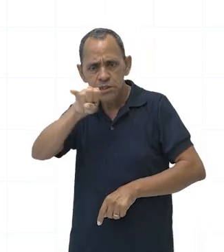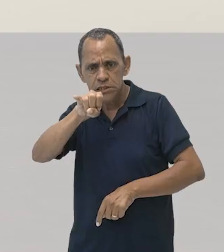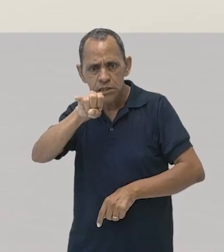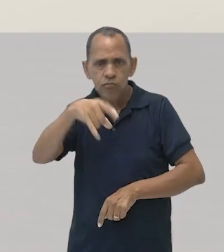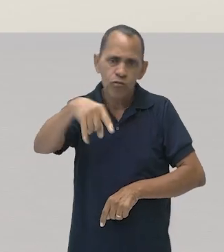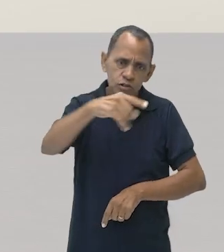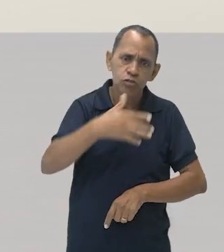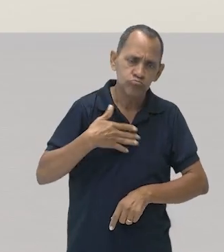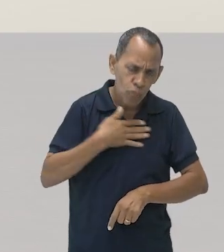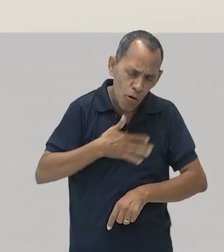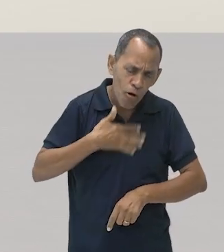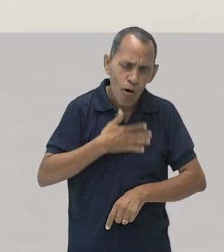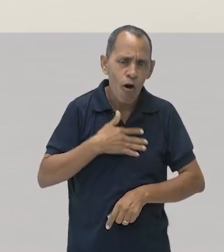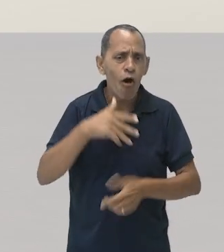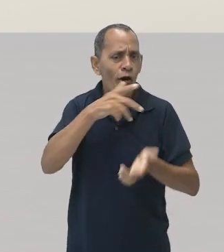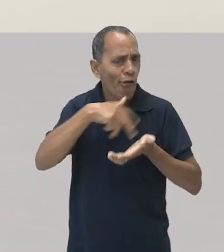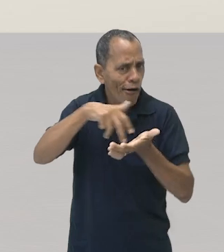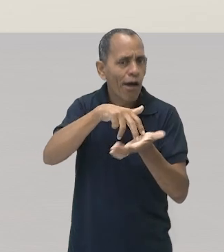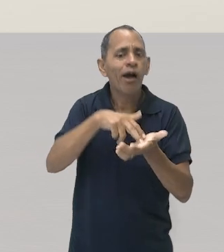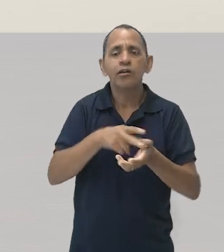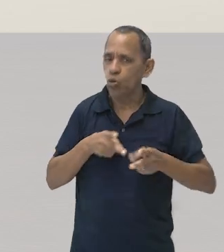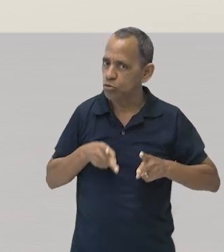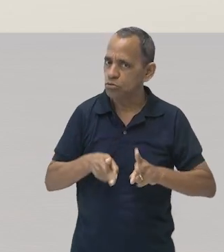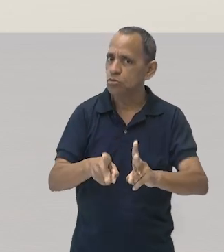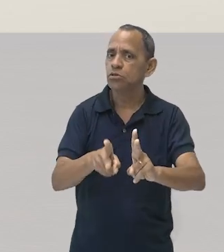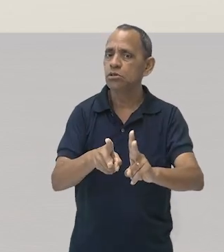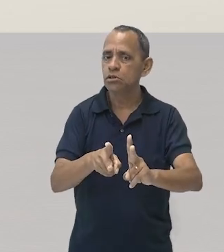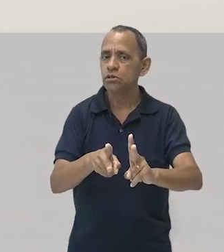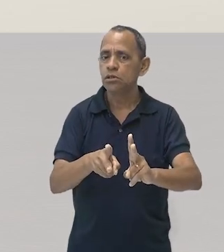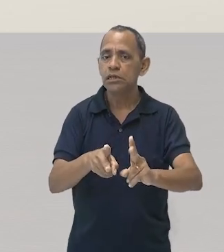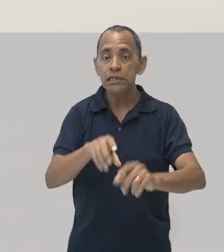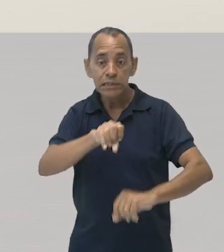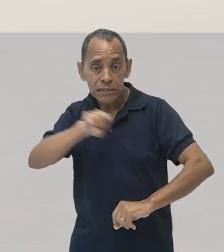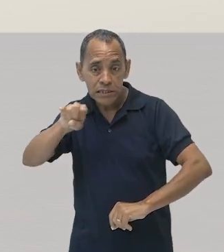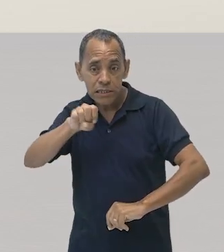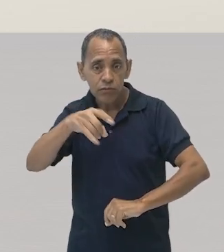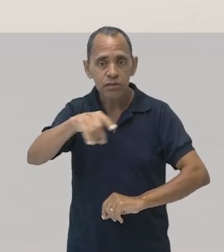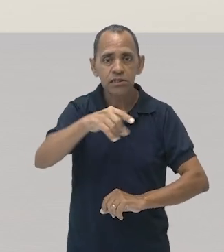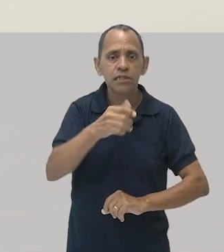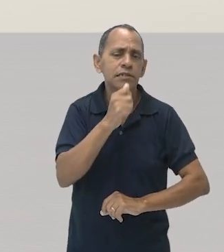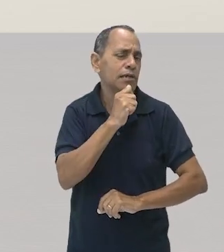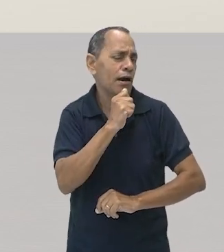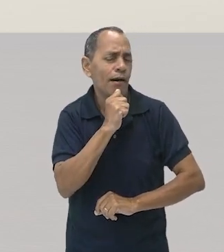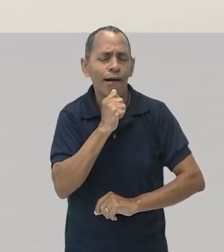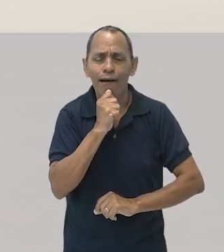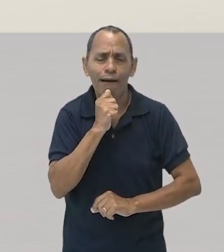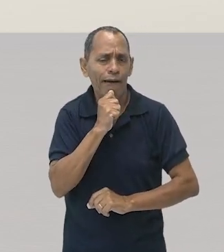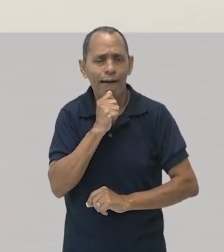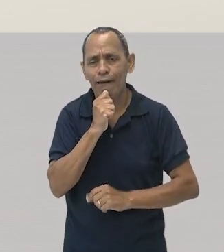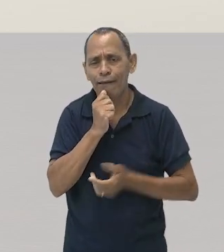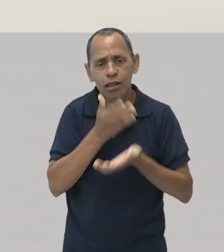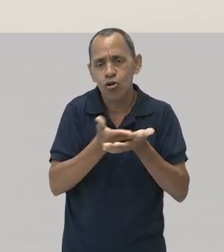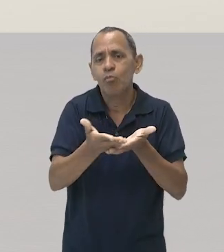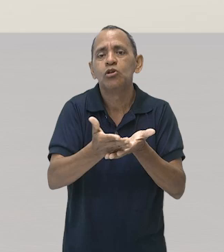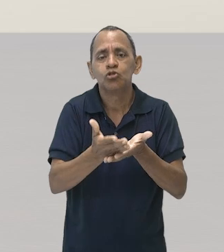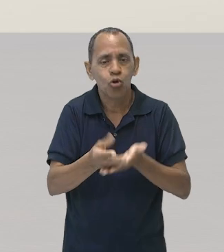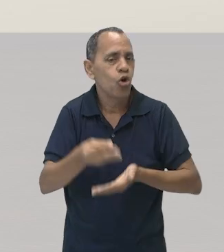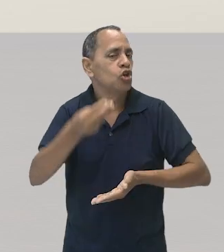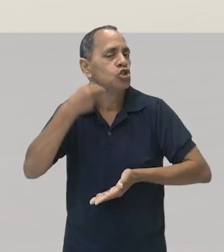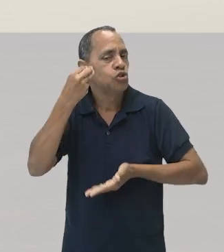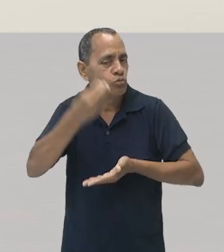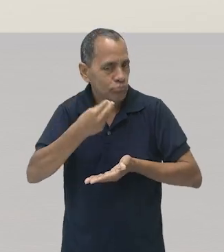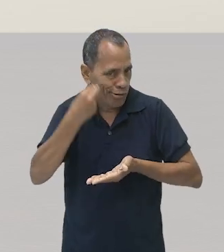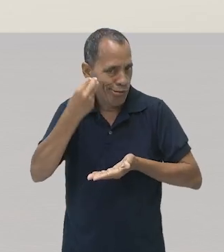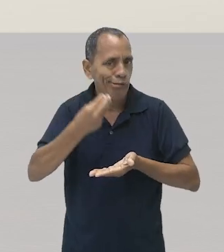gosta de dança, continue dançando. Se você ainda não tem afinidade, experimente, que eu tenho certeza